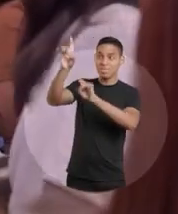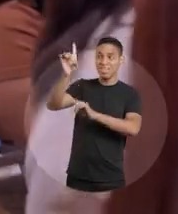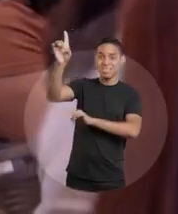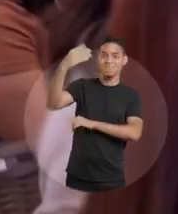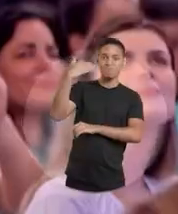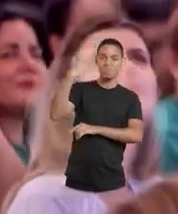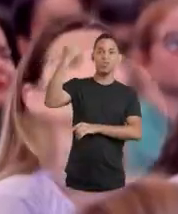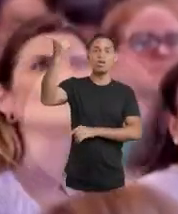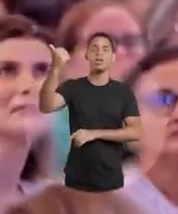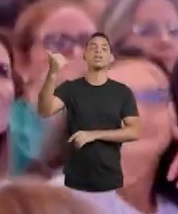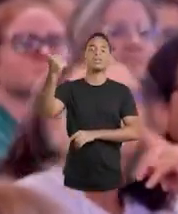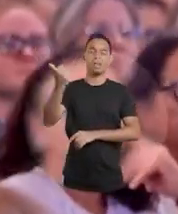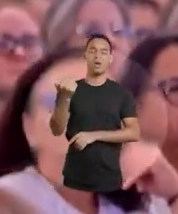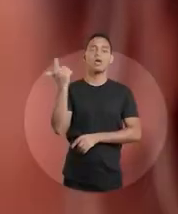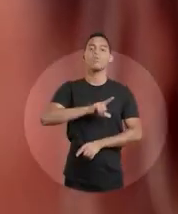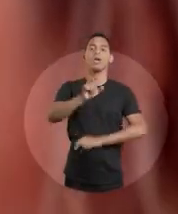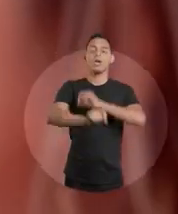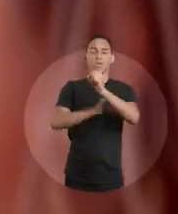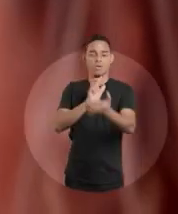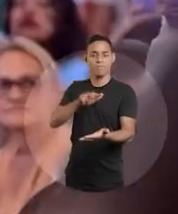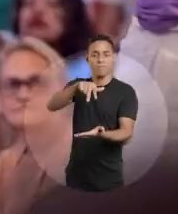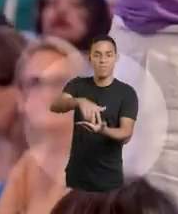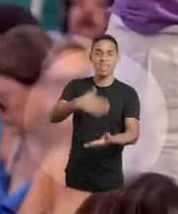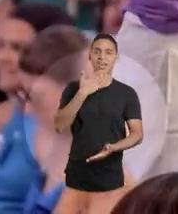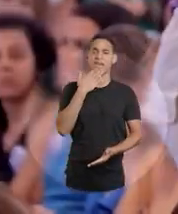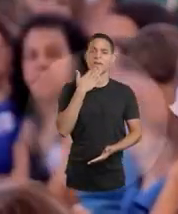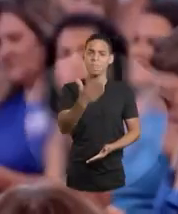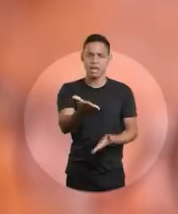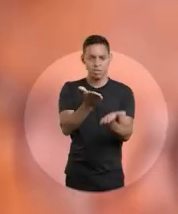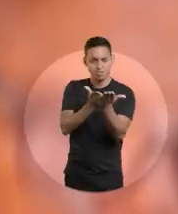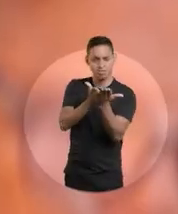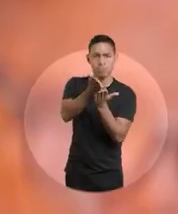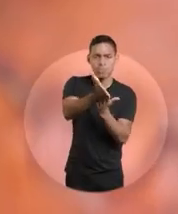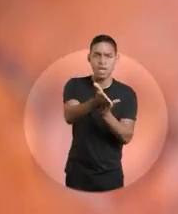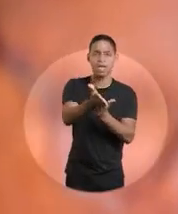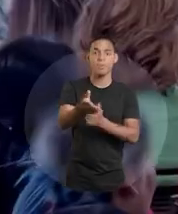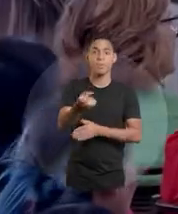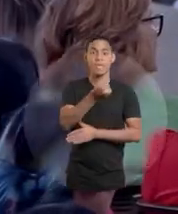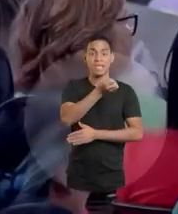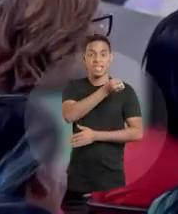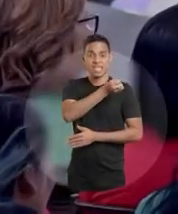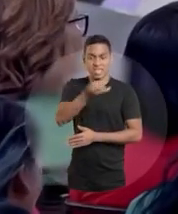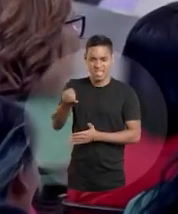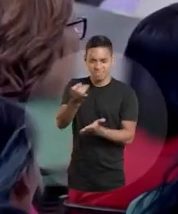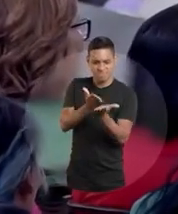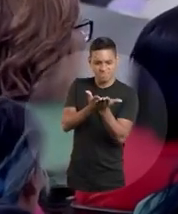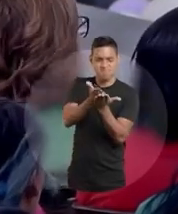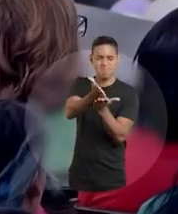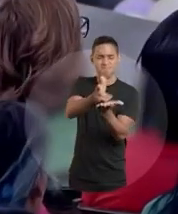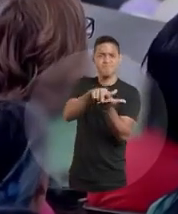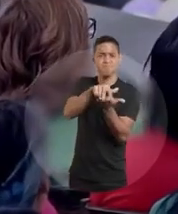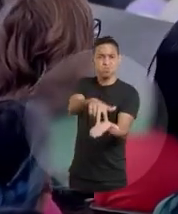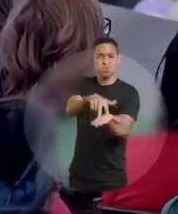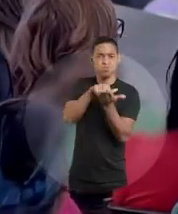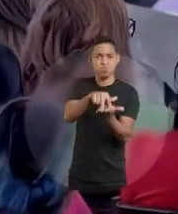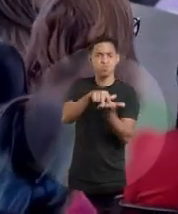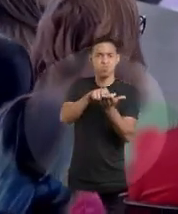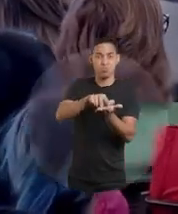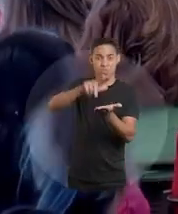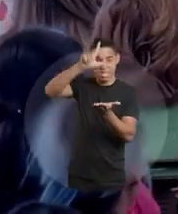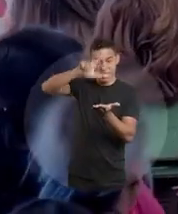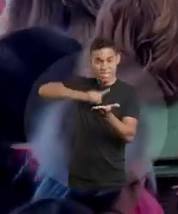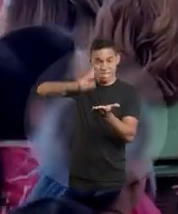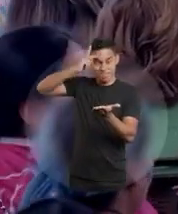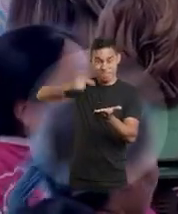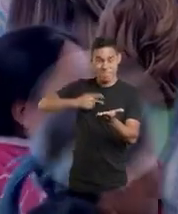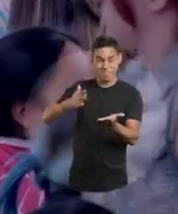mas Deus nos chama, então a gente vem e pede e segue os caminhos. Quando a gente se apodera do